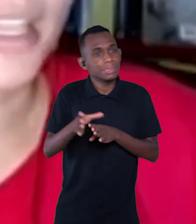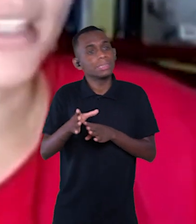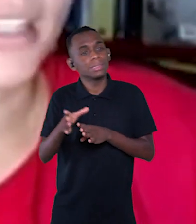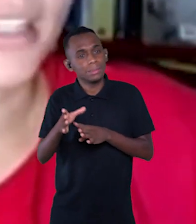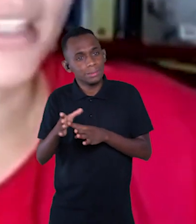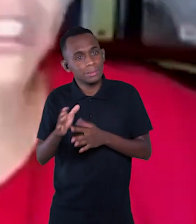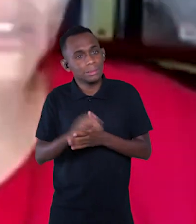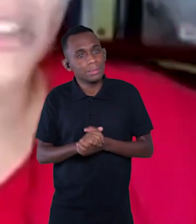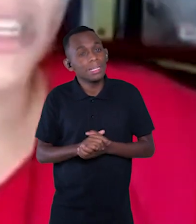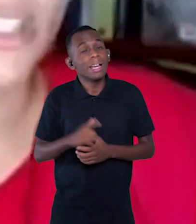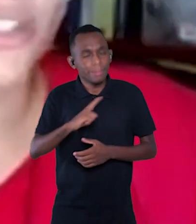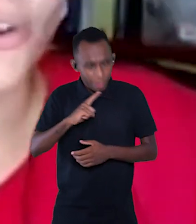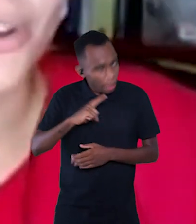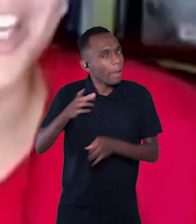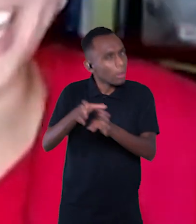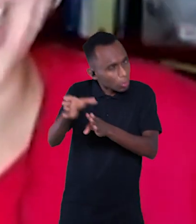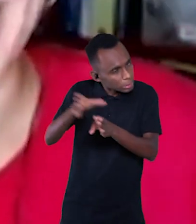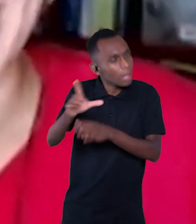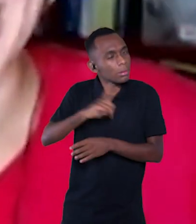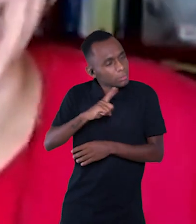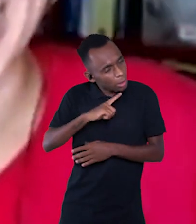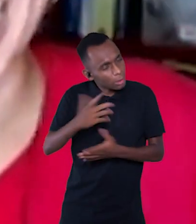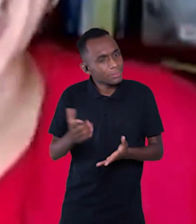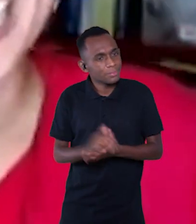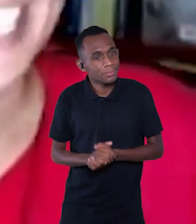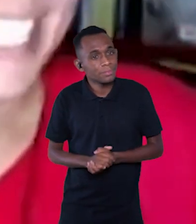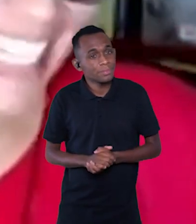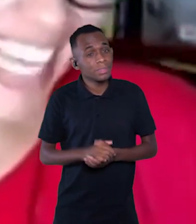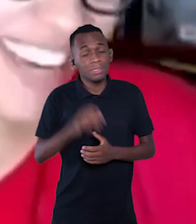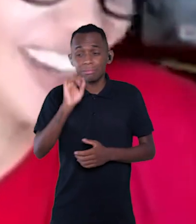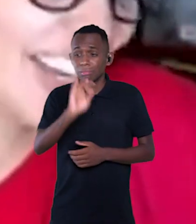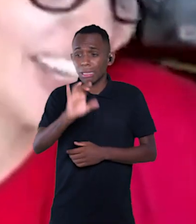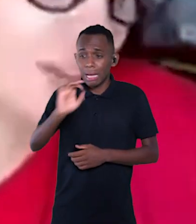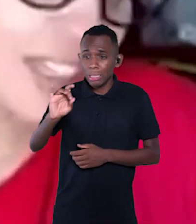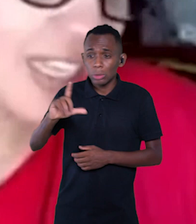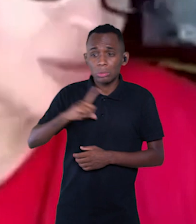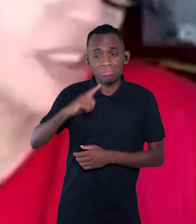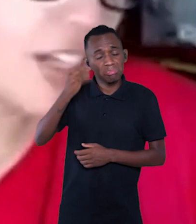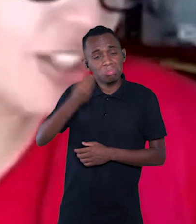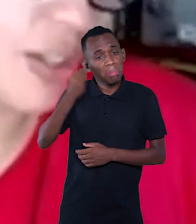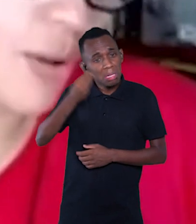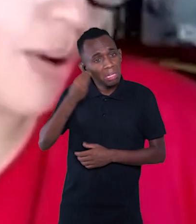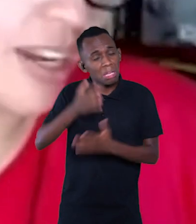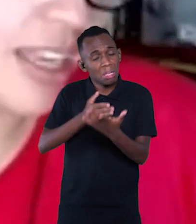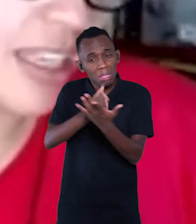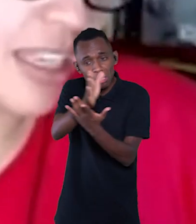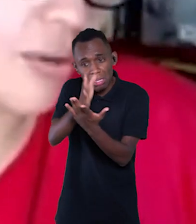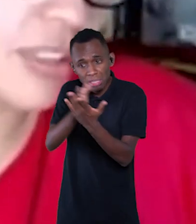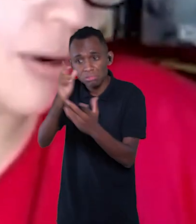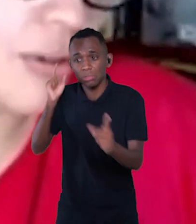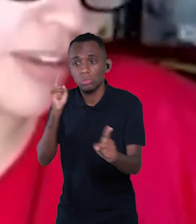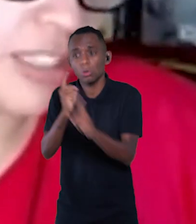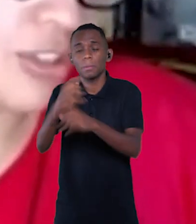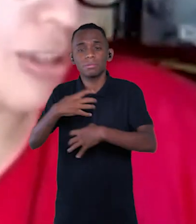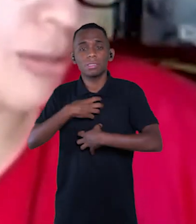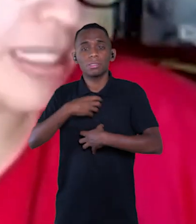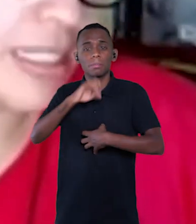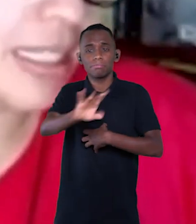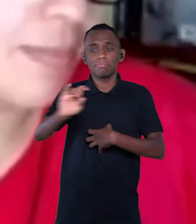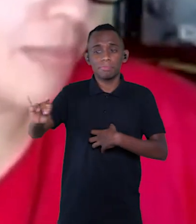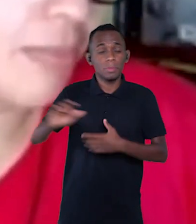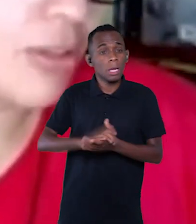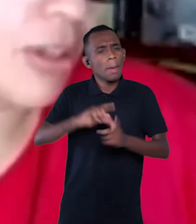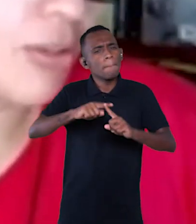eu compreendo que cada um vai ter a sua trajetória. Eu acho que cada um vai ter a sua trajetória e encontrar o que faz sentido